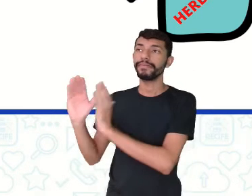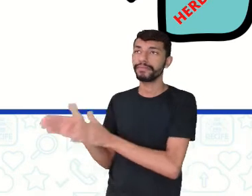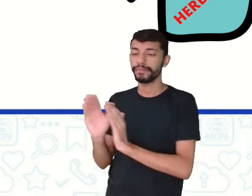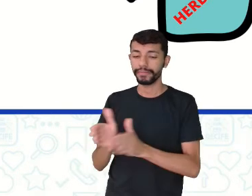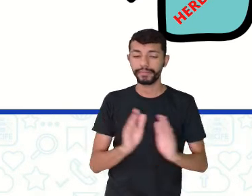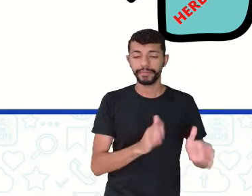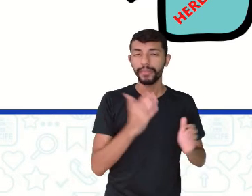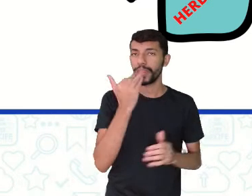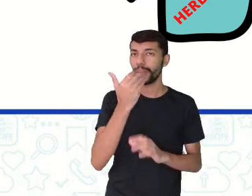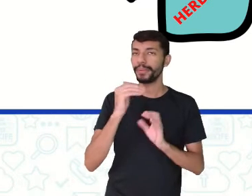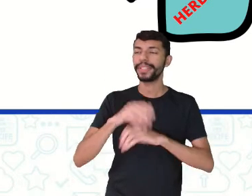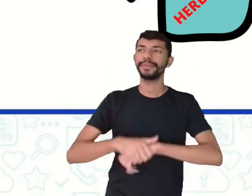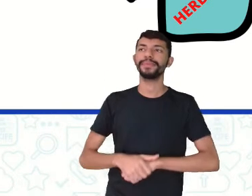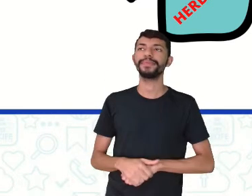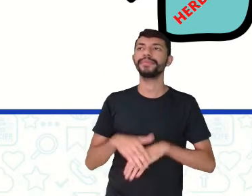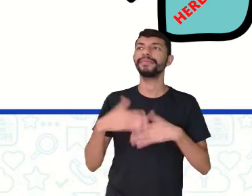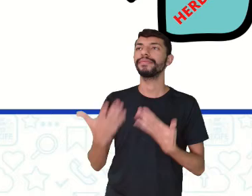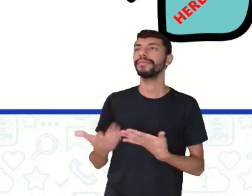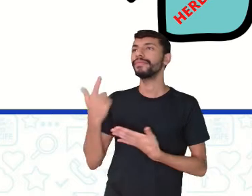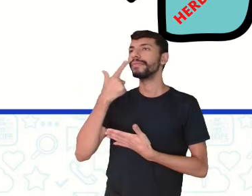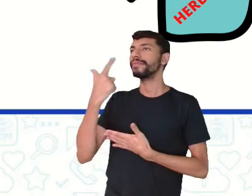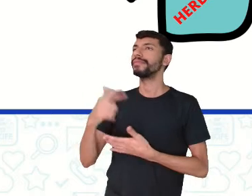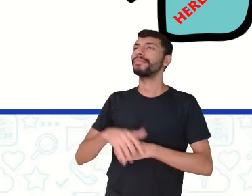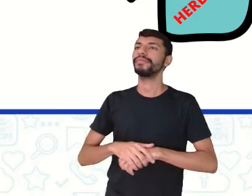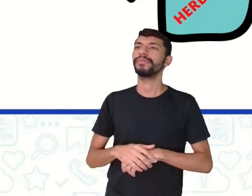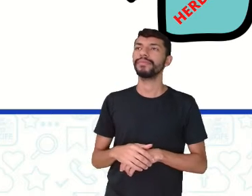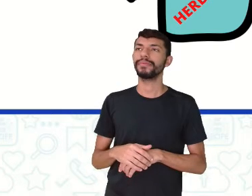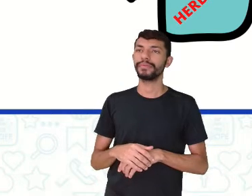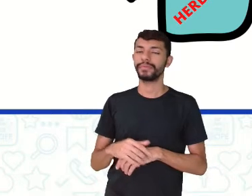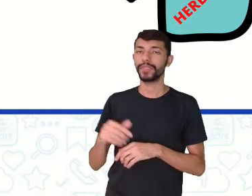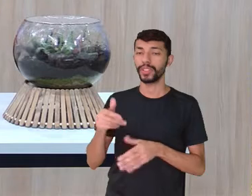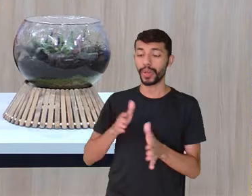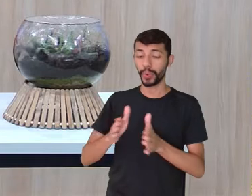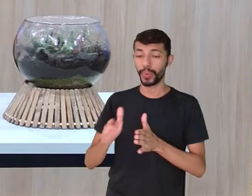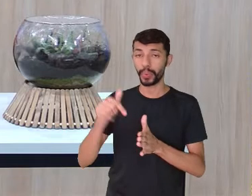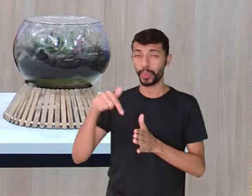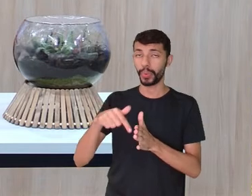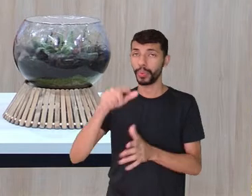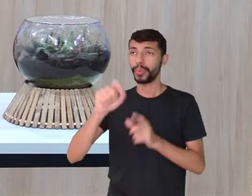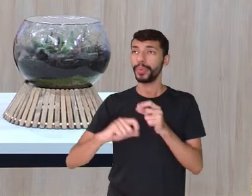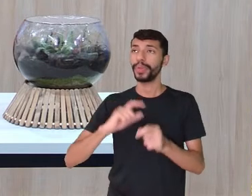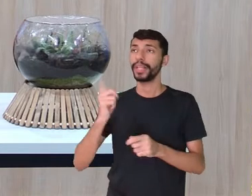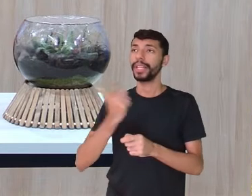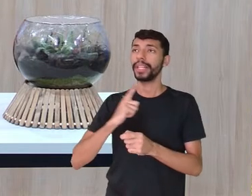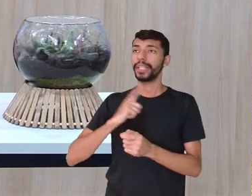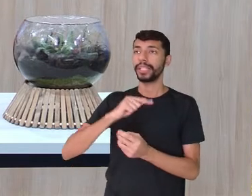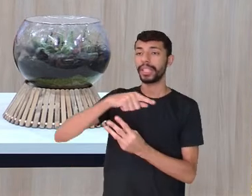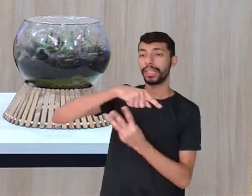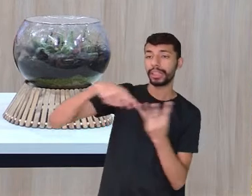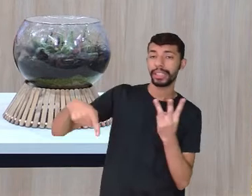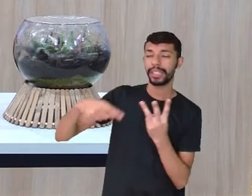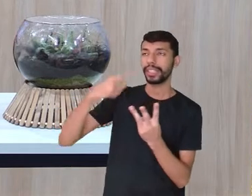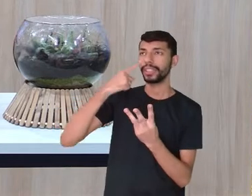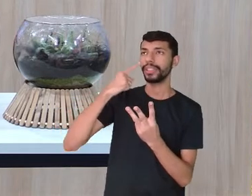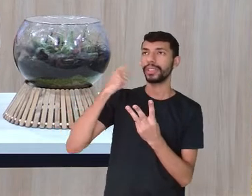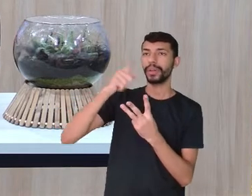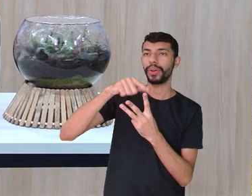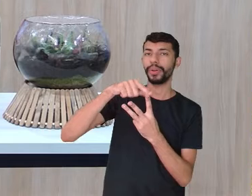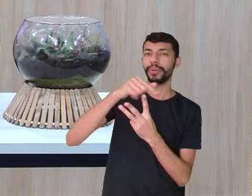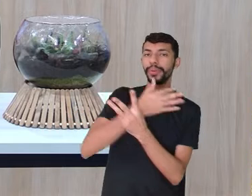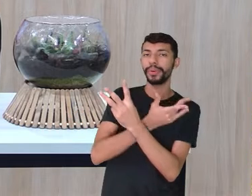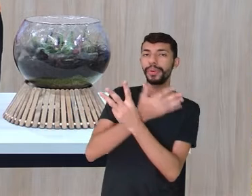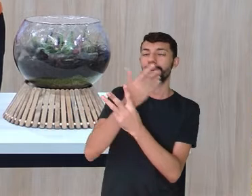alimentar. E aí, na cadeia alimentar, os consumidores, né, eles são divididos em